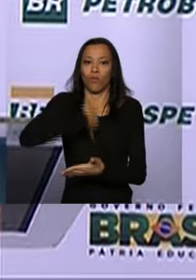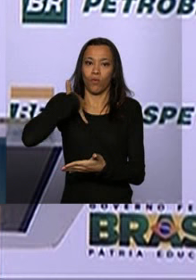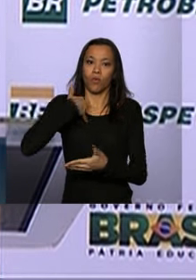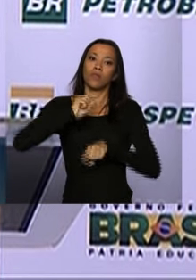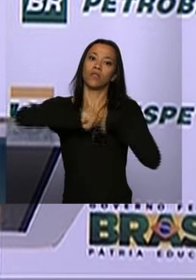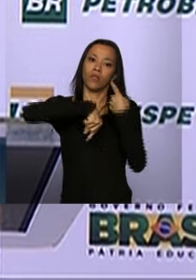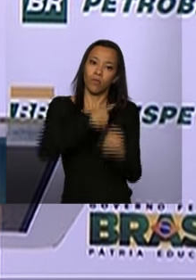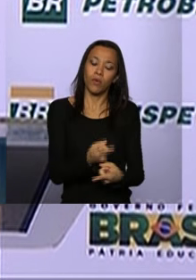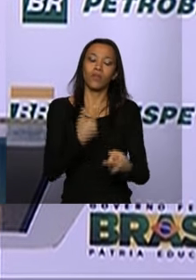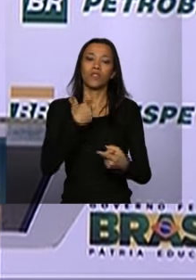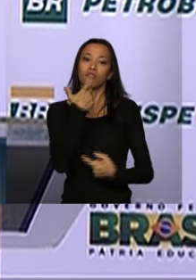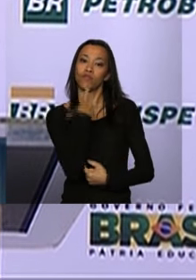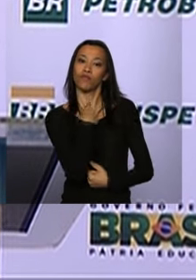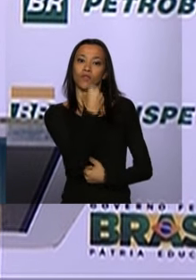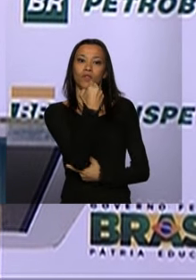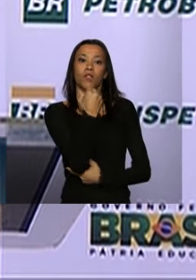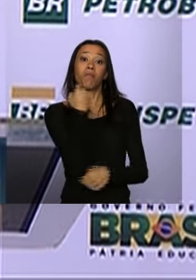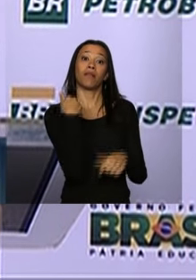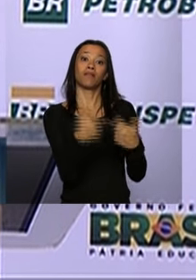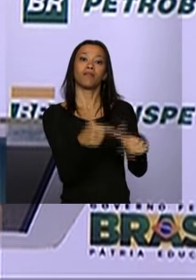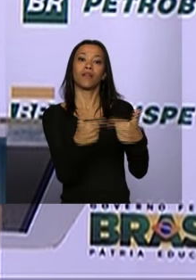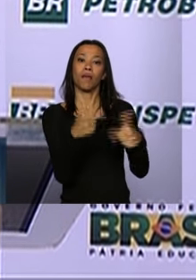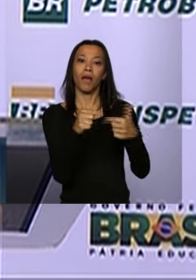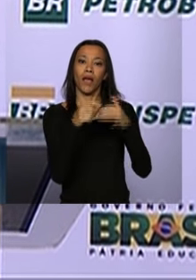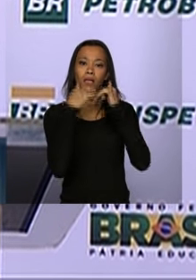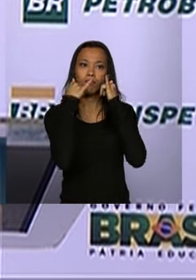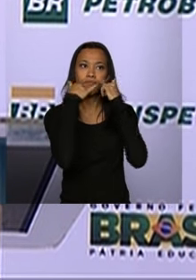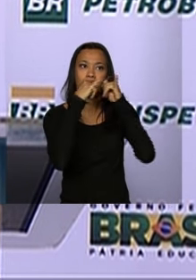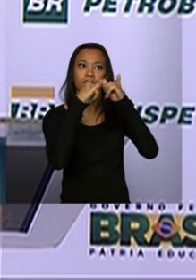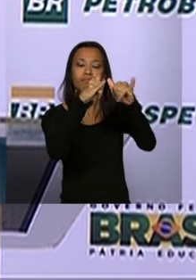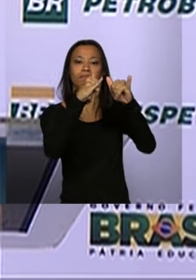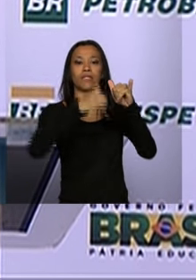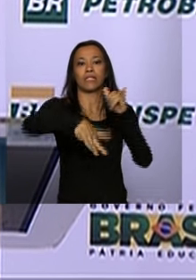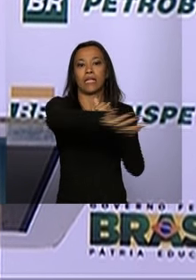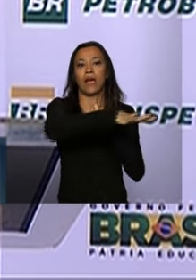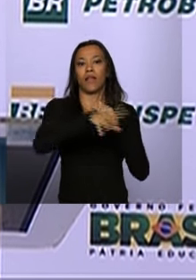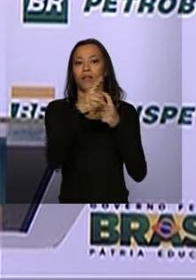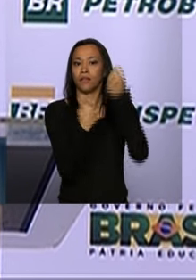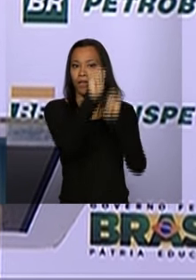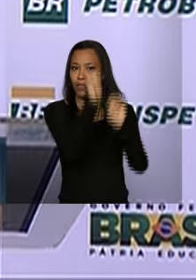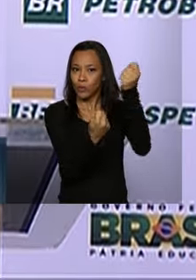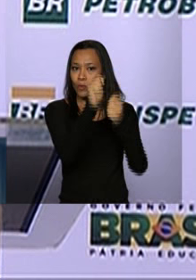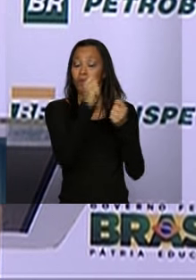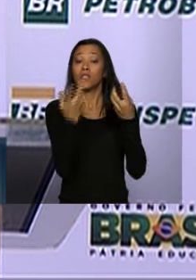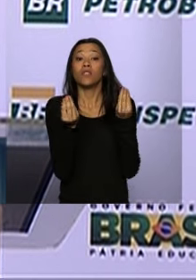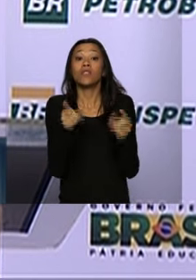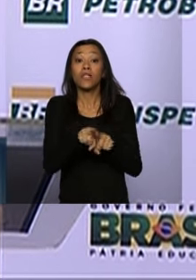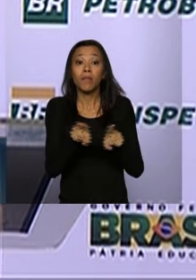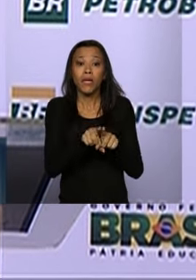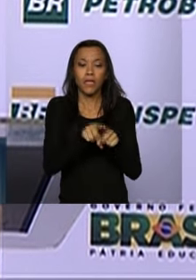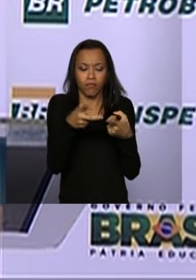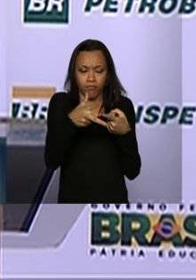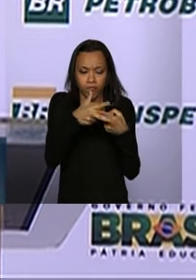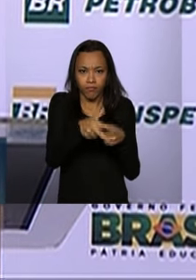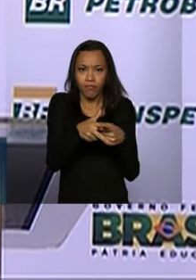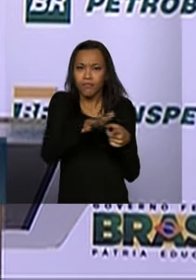a oportunidade de trabalhar como eletricista de manutenção industrial e me especializar em máquinas de oxicorte e corte